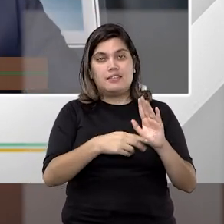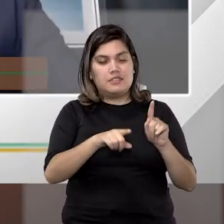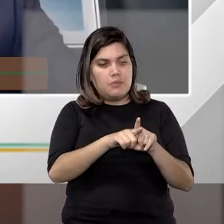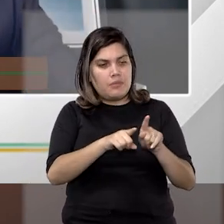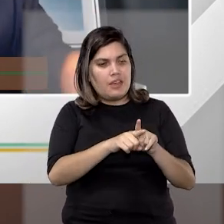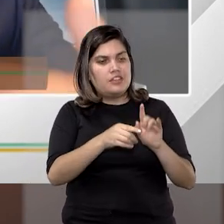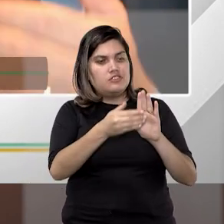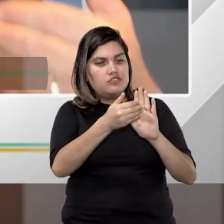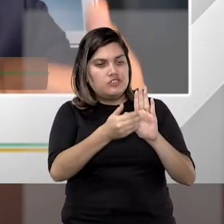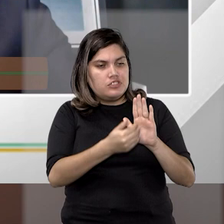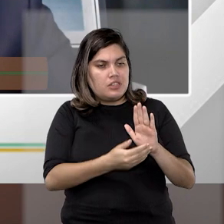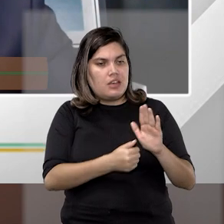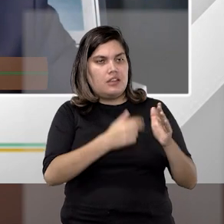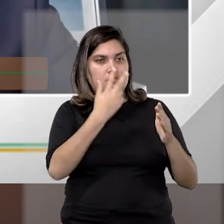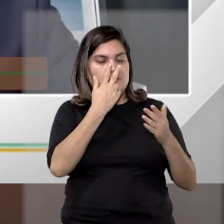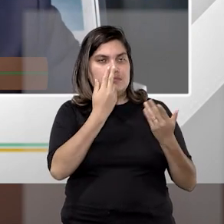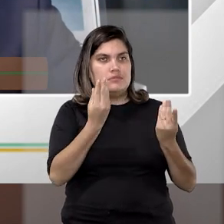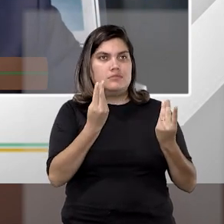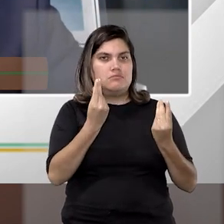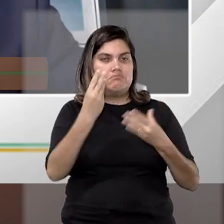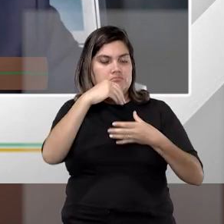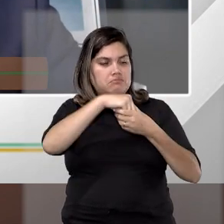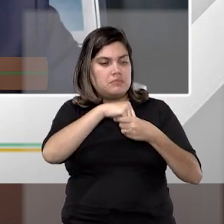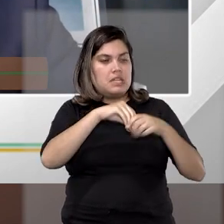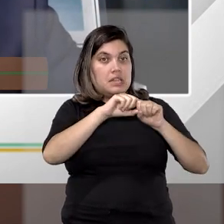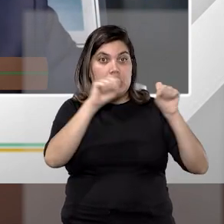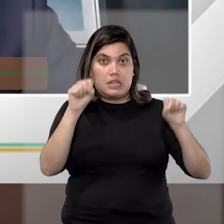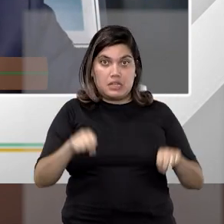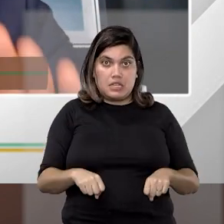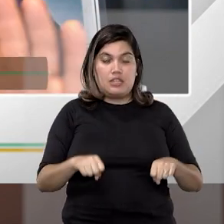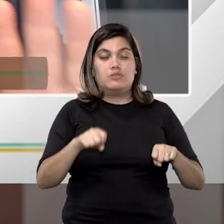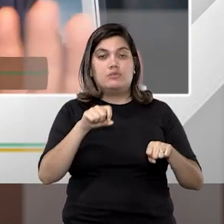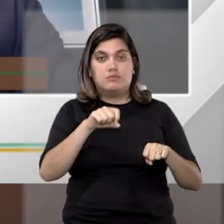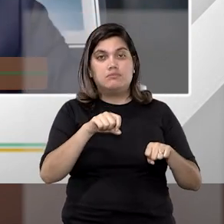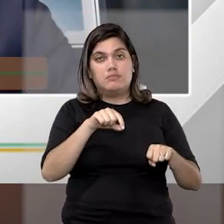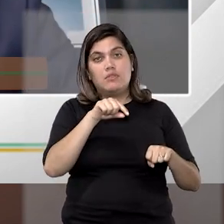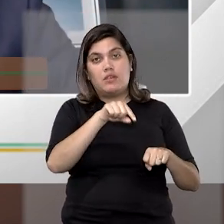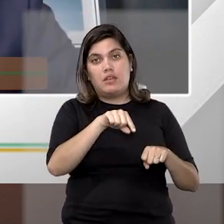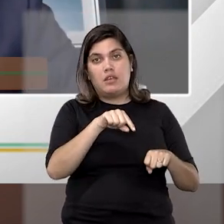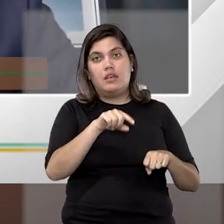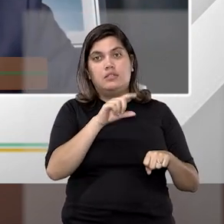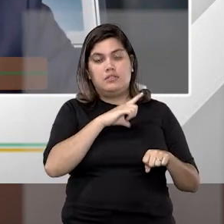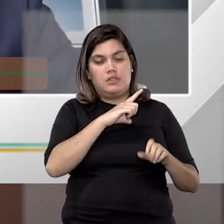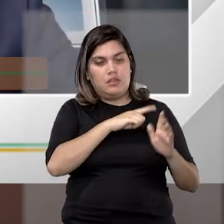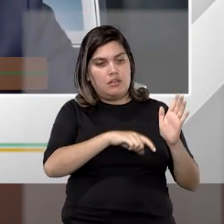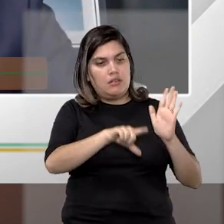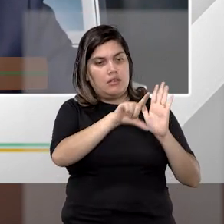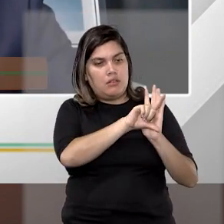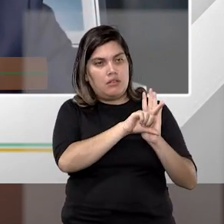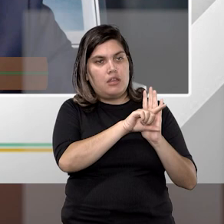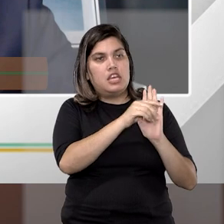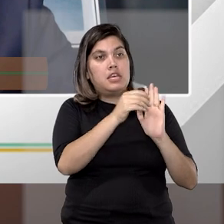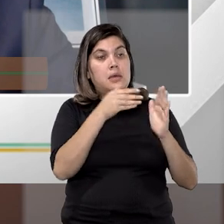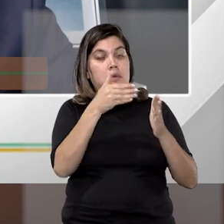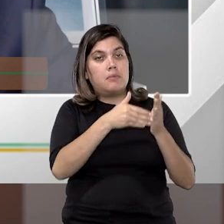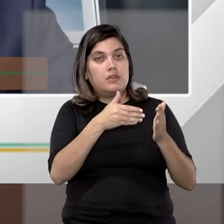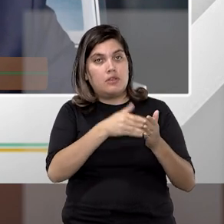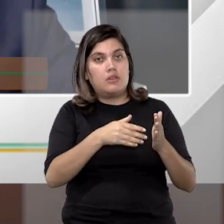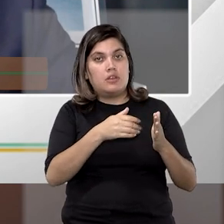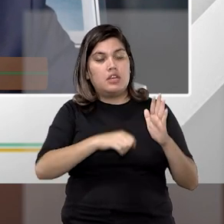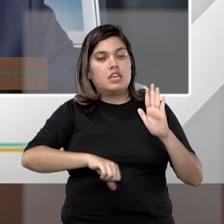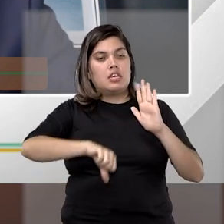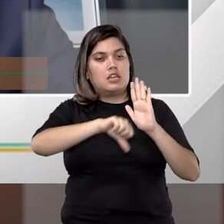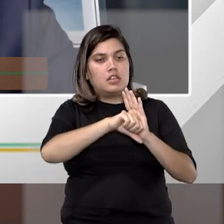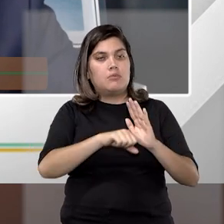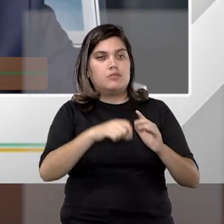ou tirando esta noção a de dentro do sistema a laser vamos sentido